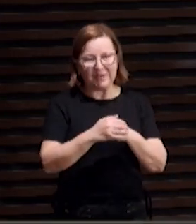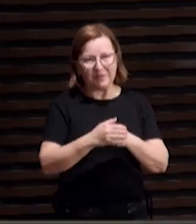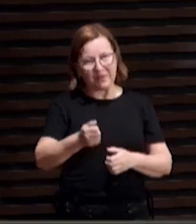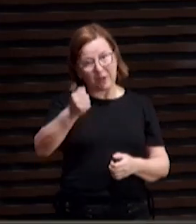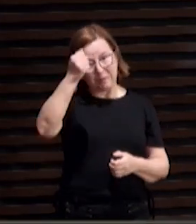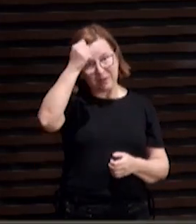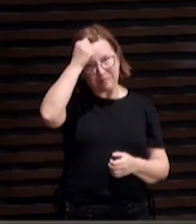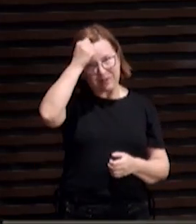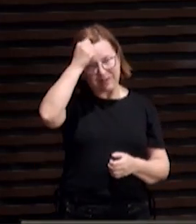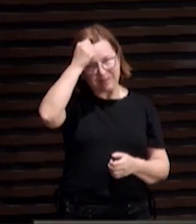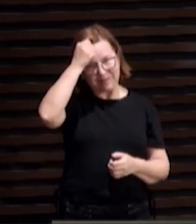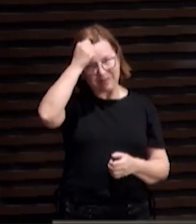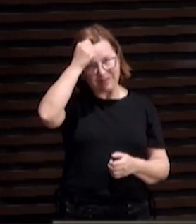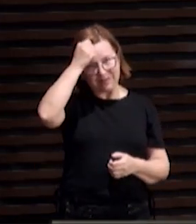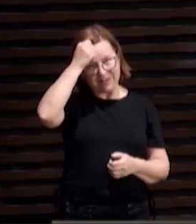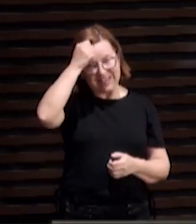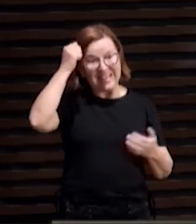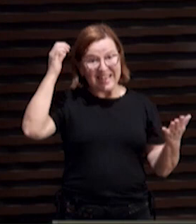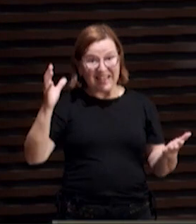a salvação de homens.